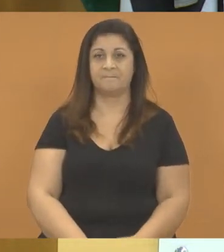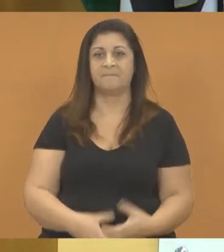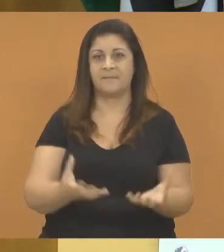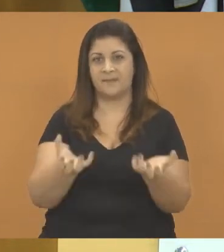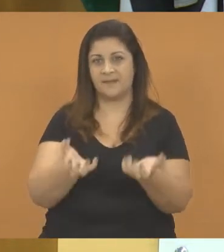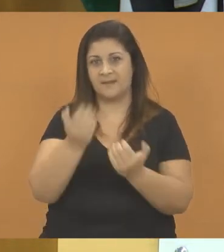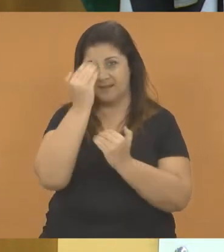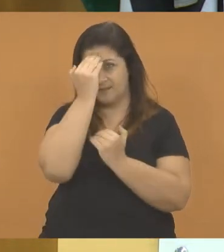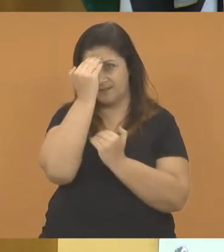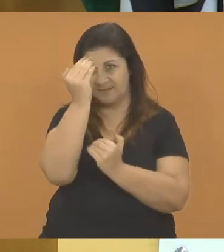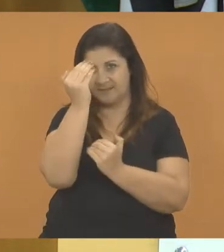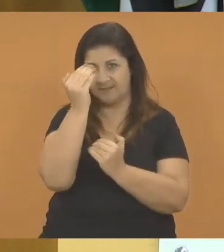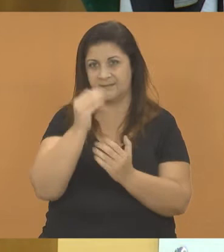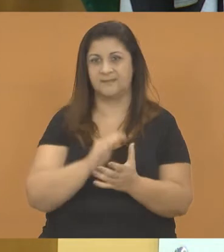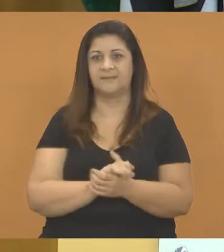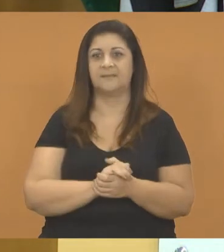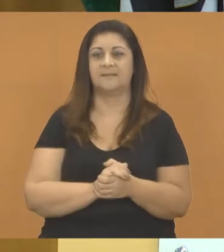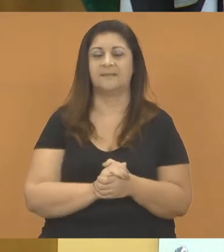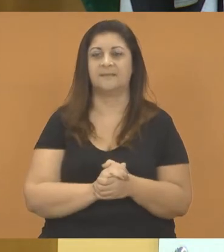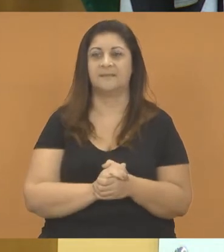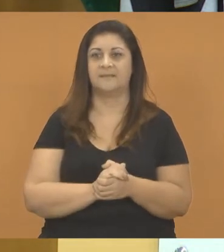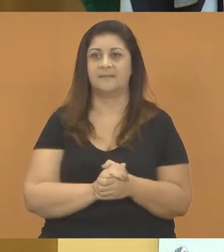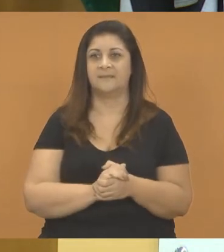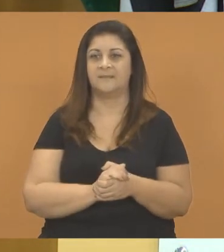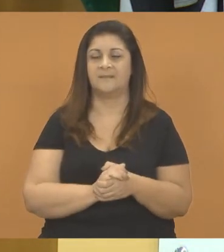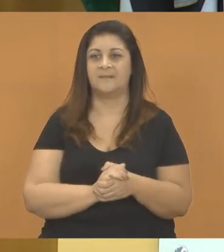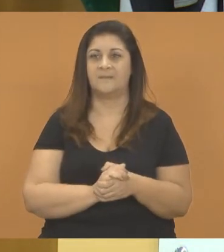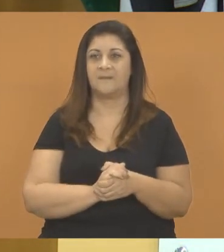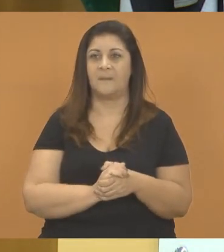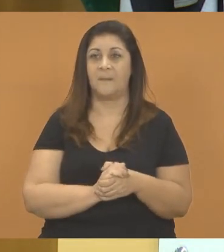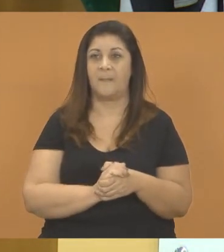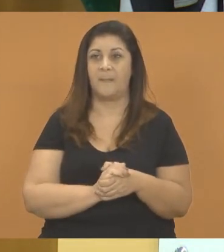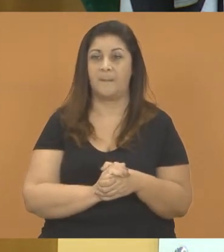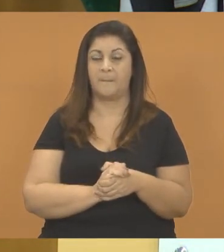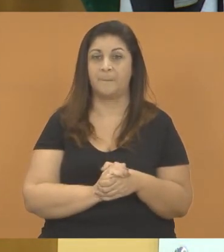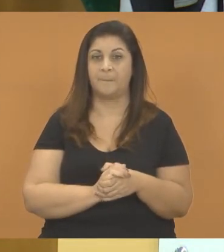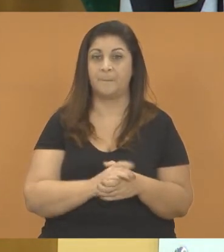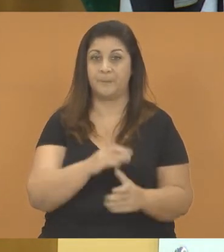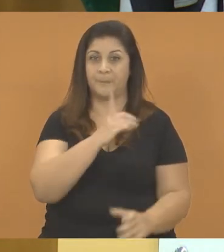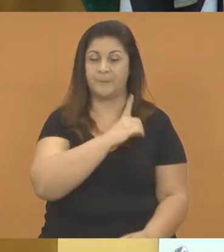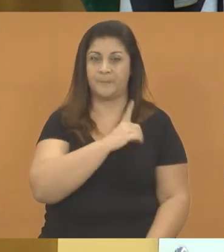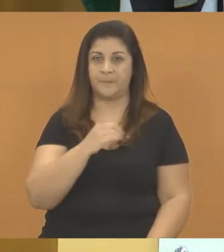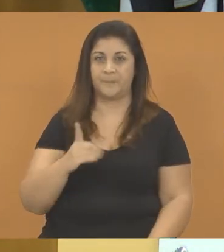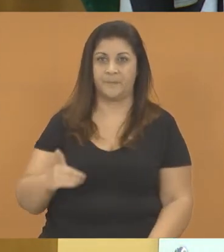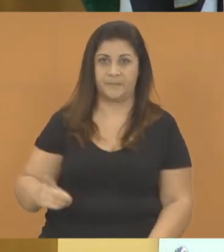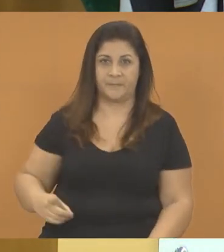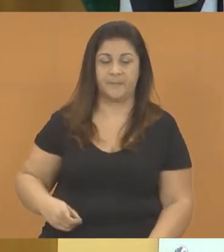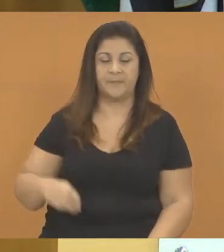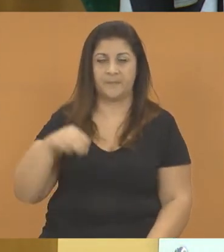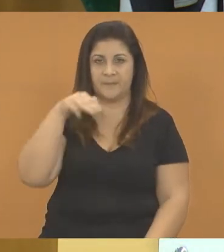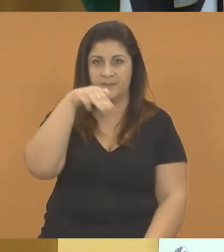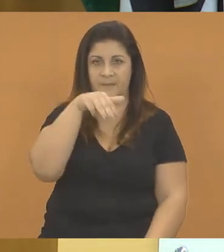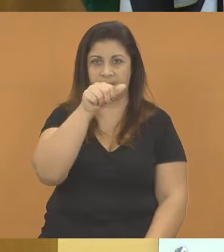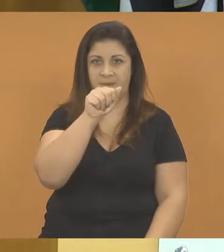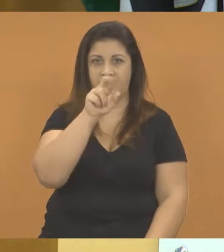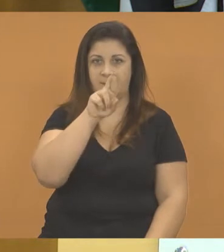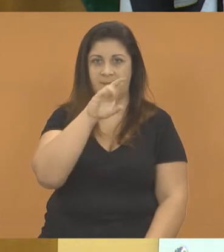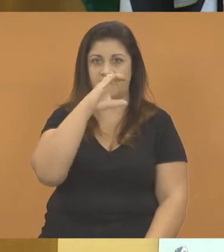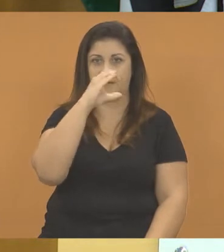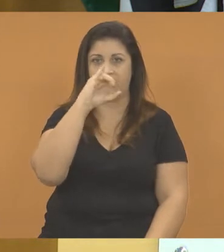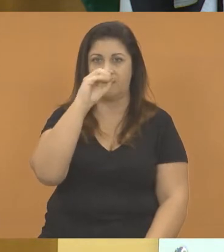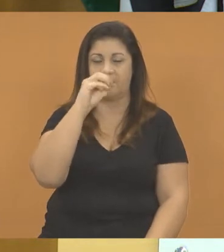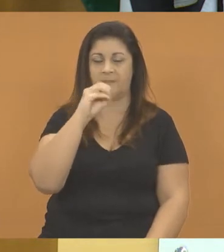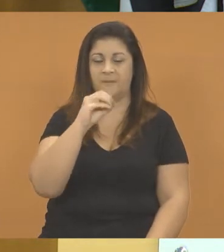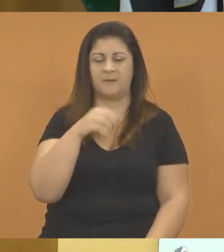aqui agradecer publicamente aqui ô ô ô ô deputado felipe orro federal marcio alvino que